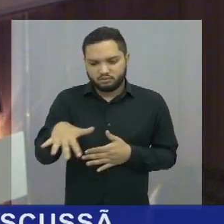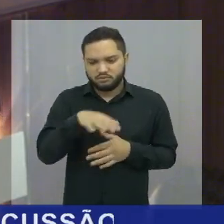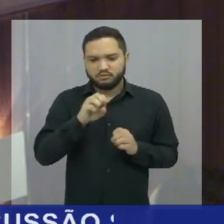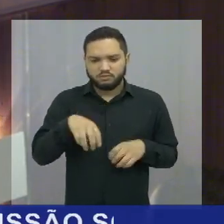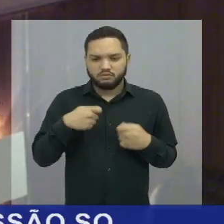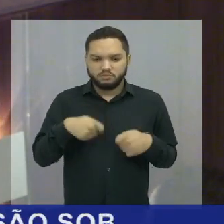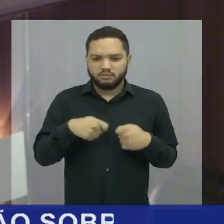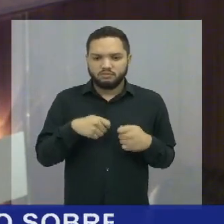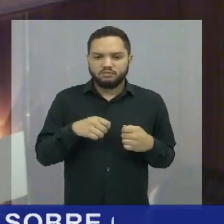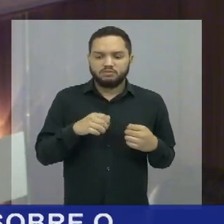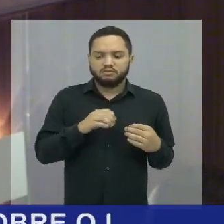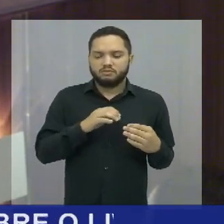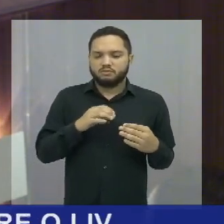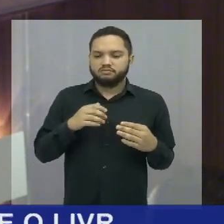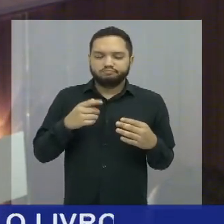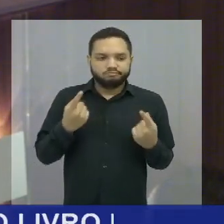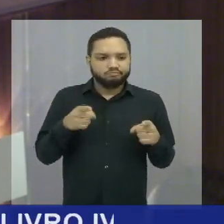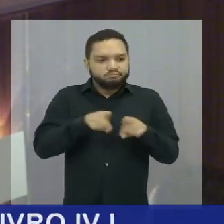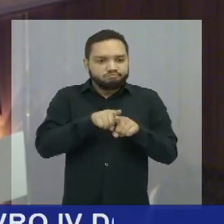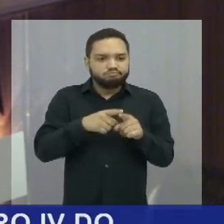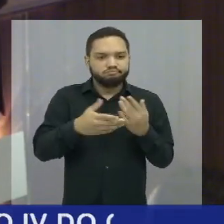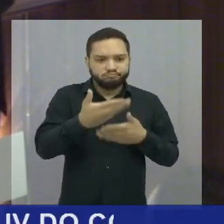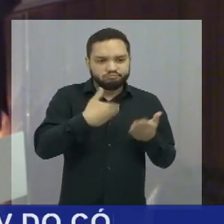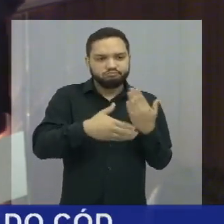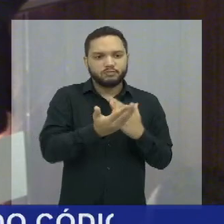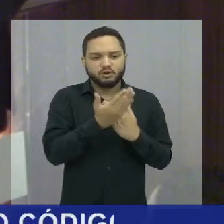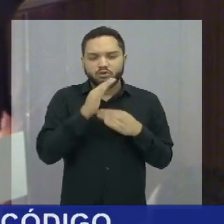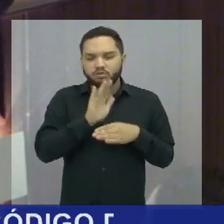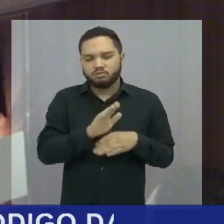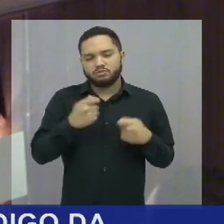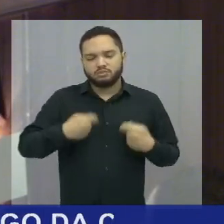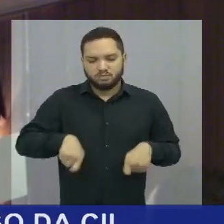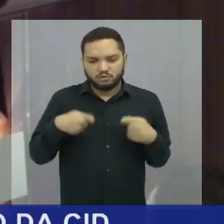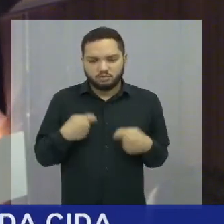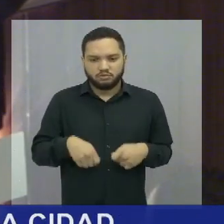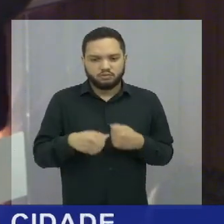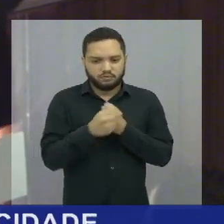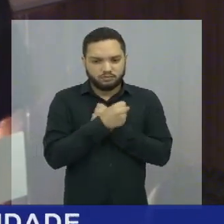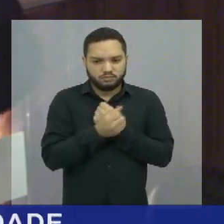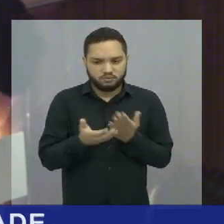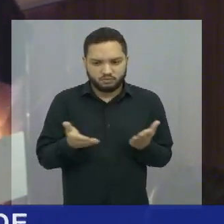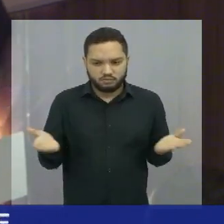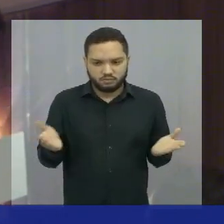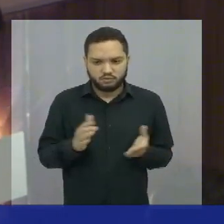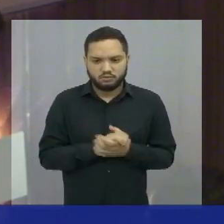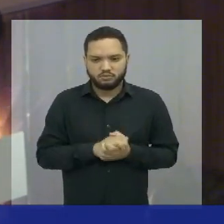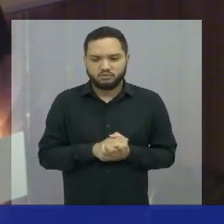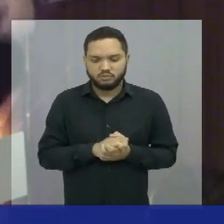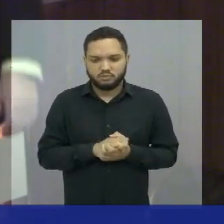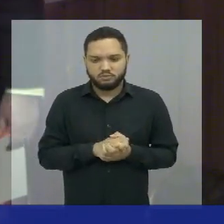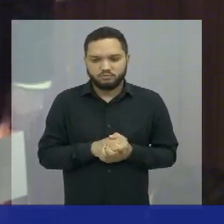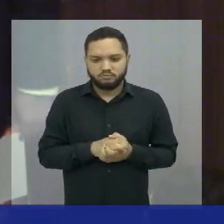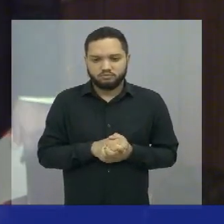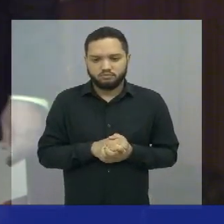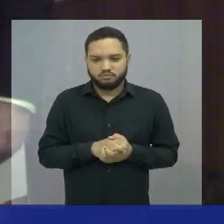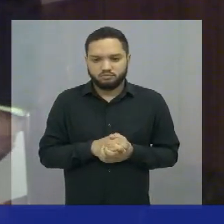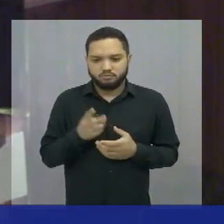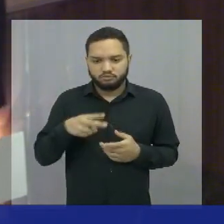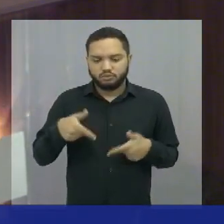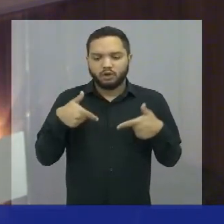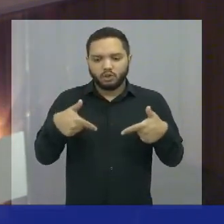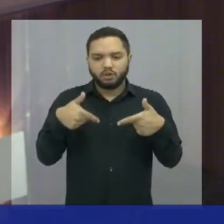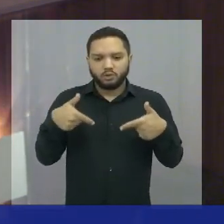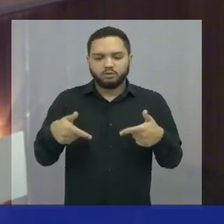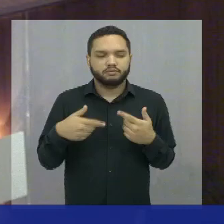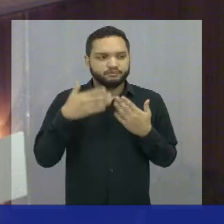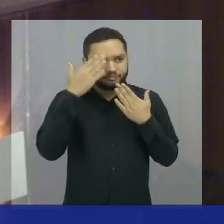o agente público, os fiscais, como nós, ok? Um abraço a vocês e nós vamos para frente, com toda a força, ok?